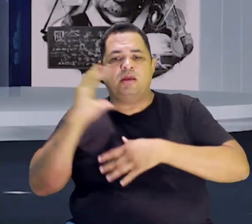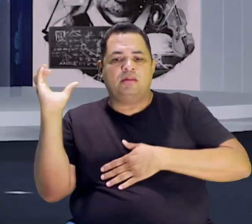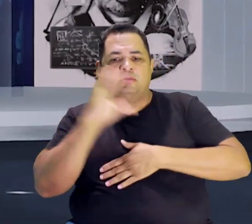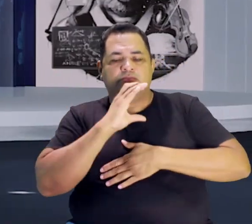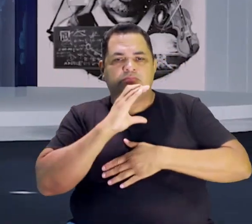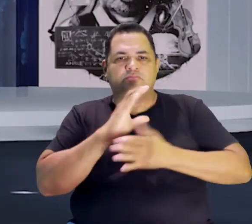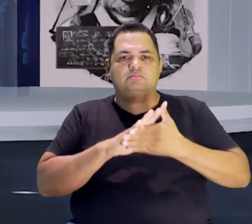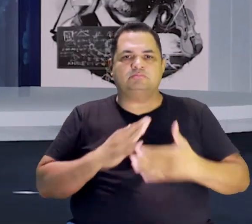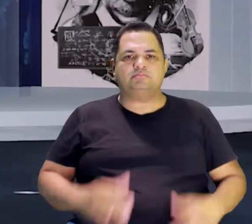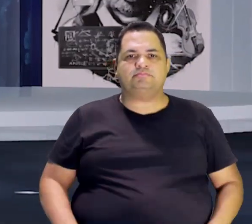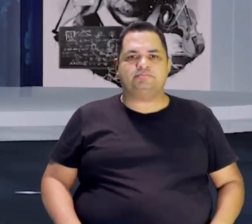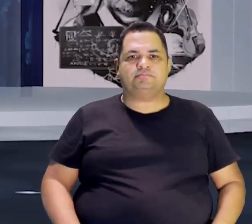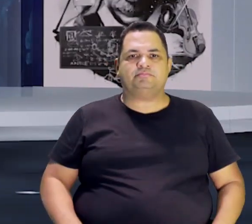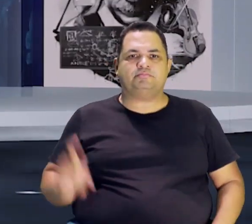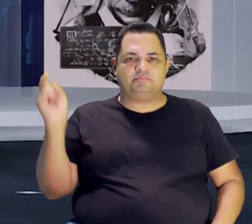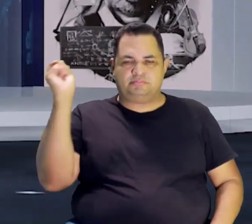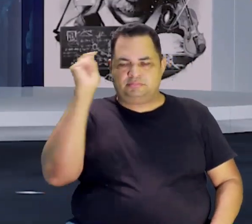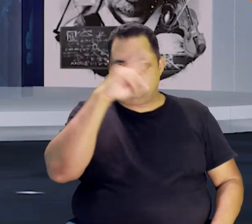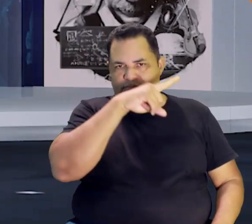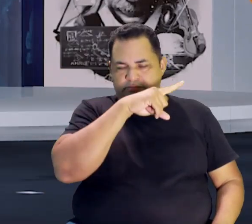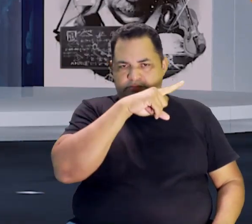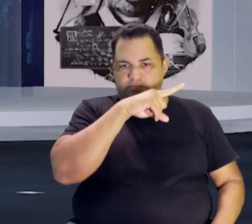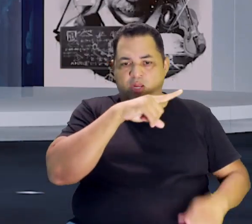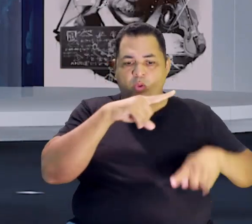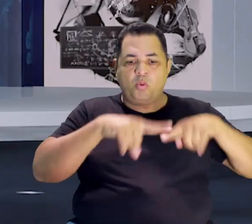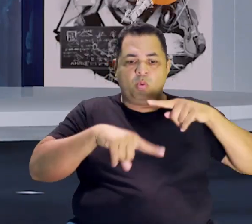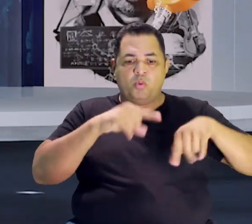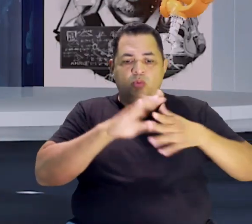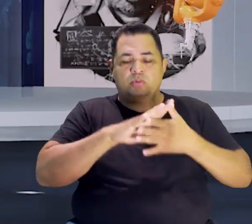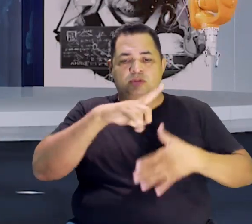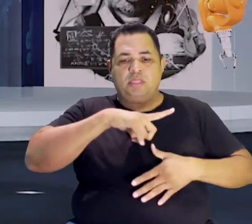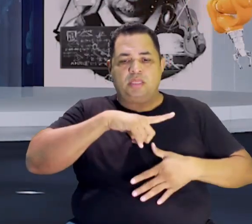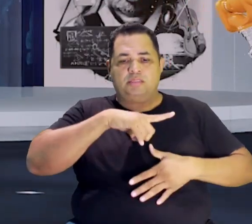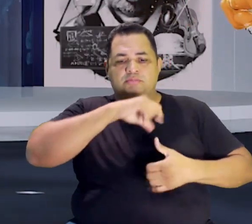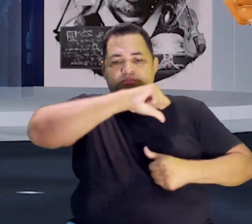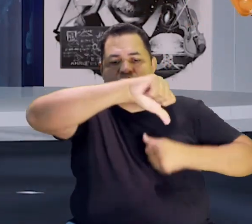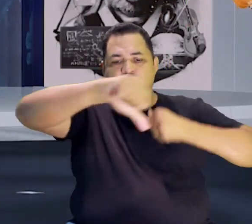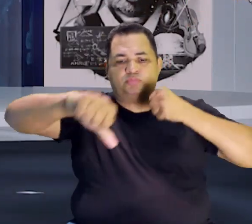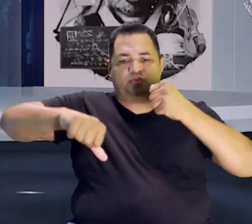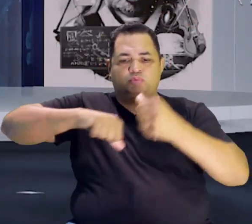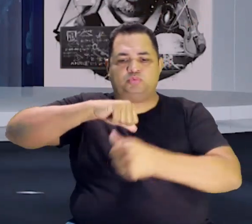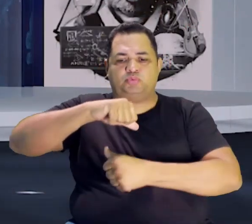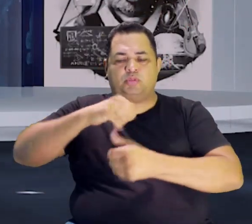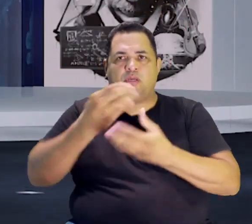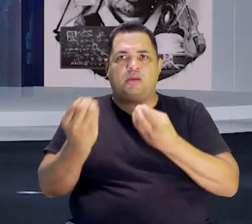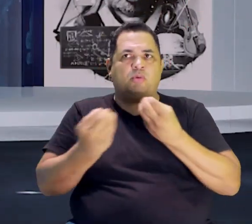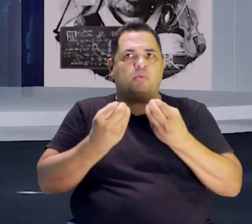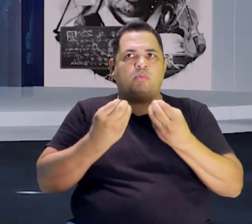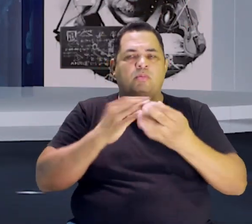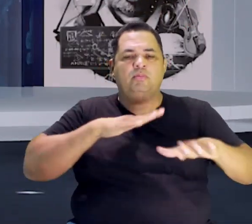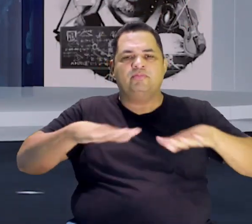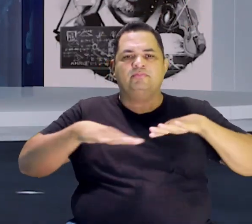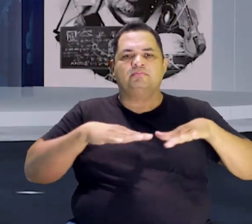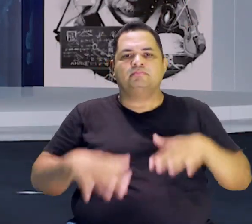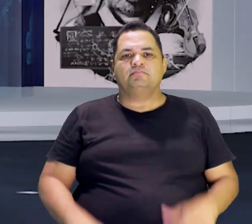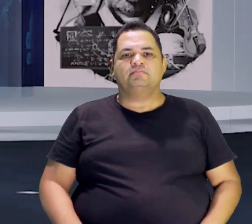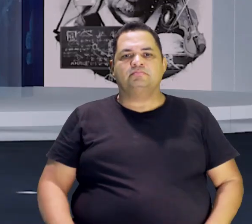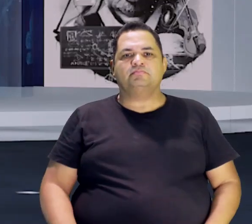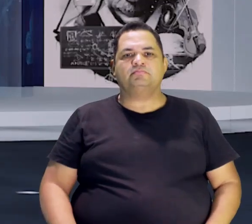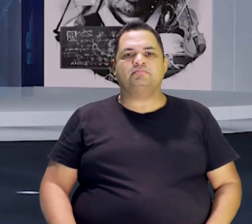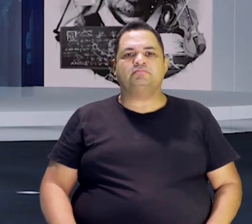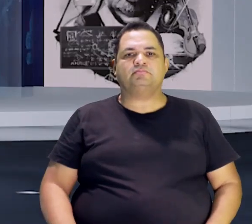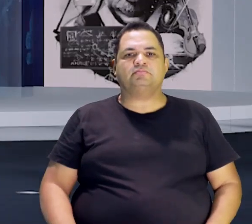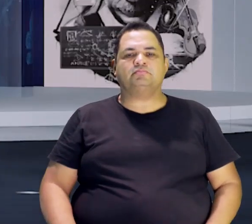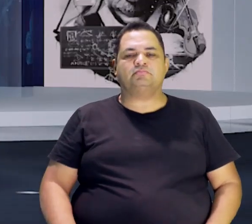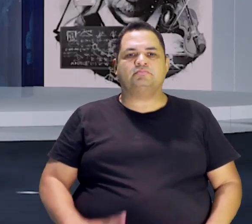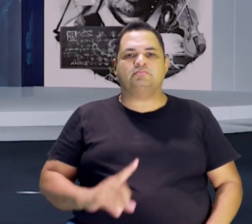Isso é inércia, dificuldade que o corpo tem de modificar o seu estado de movimento. Então, não